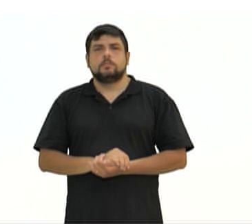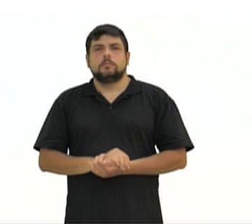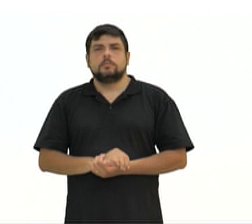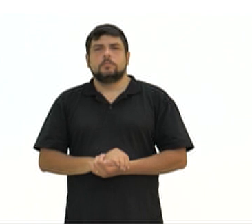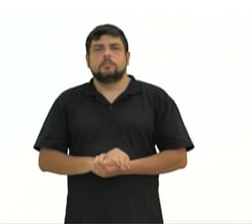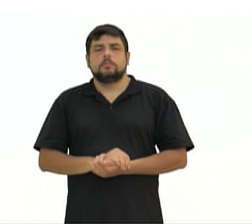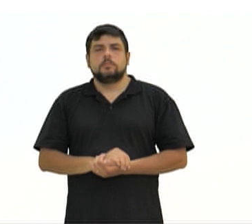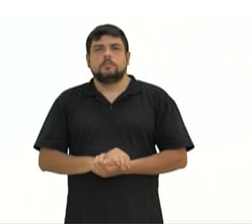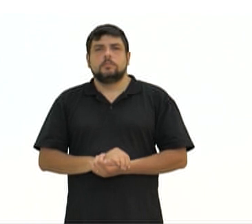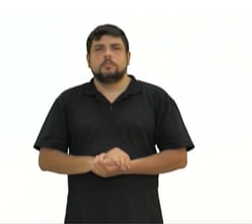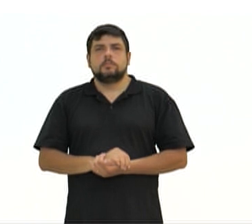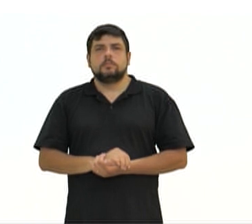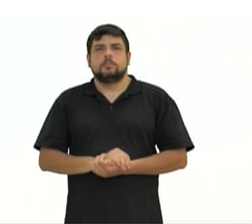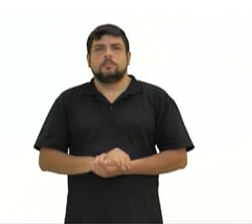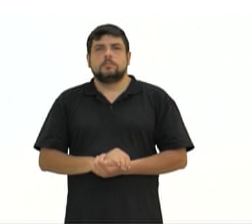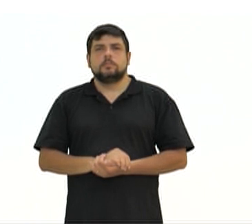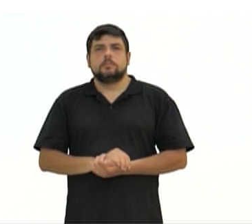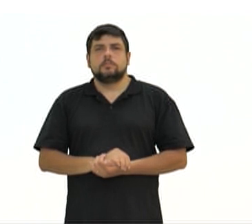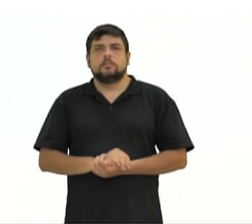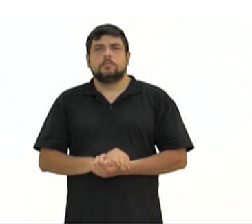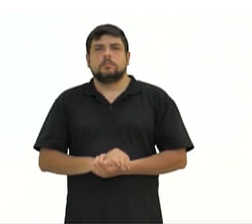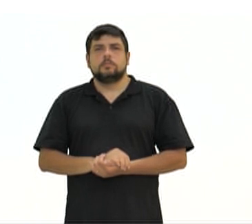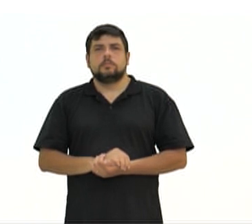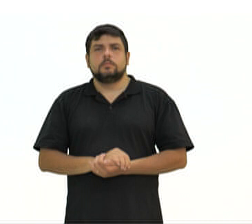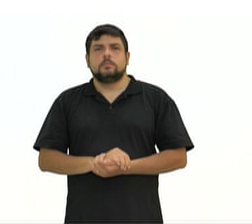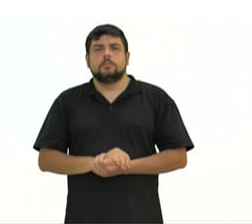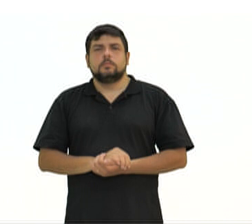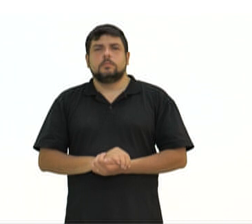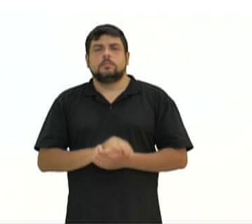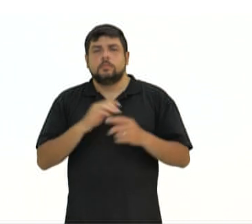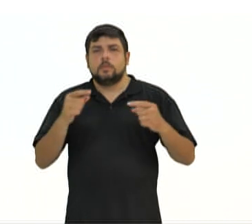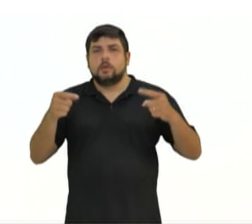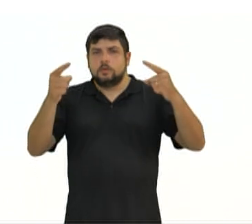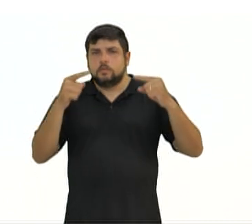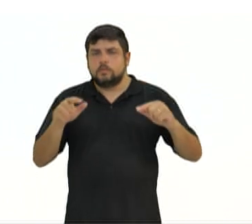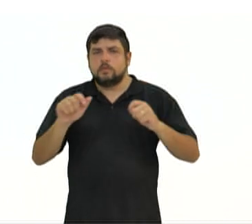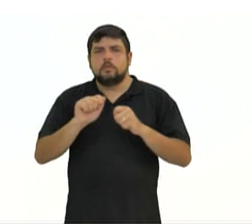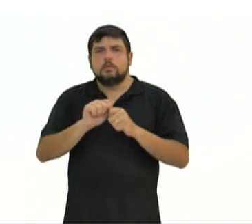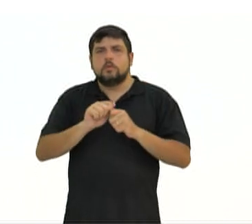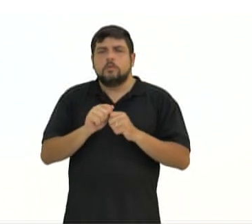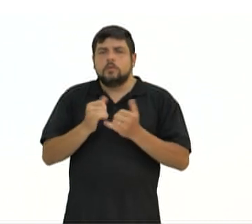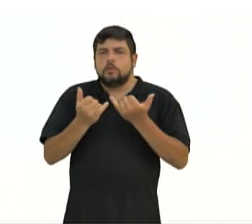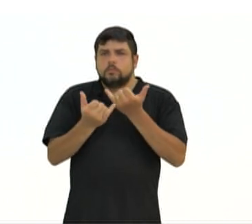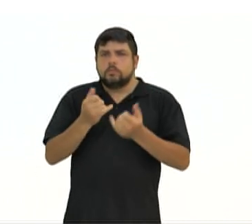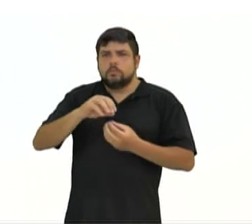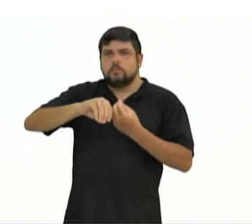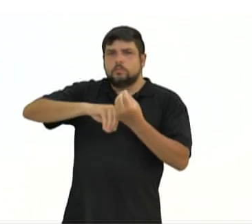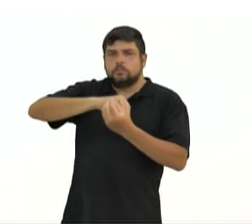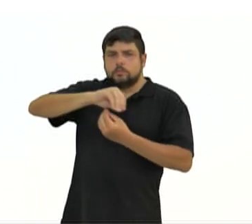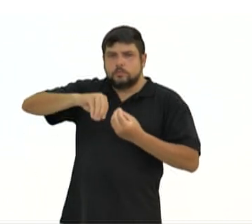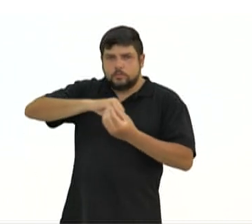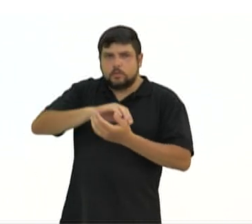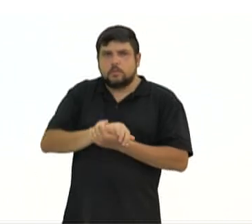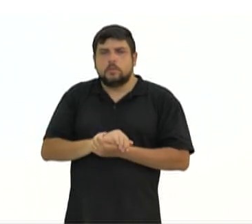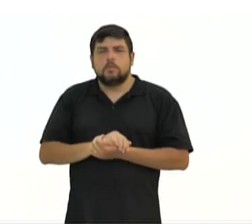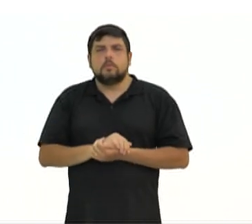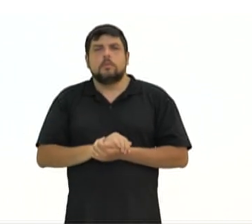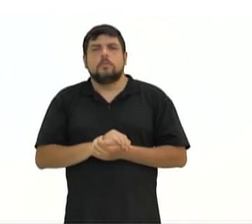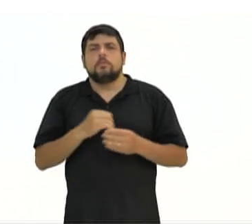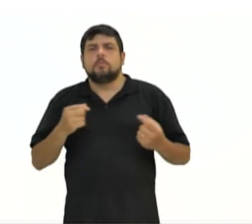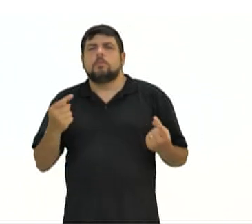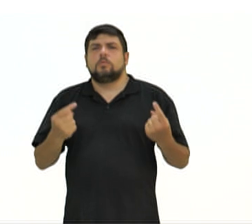mais 2O-. E aí, na sequência, a gente vai fazer a semi-reação de redução. E aí, para observar quem que